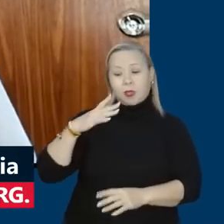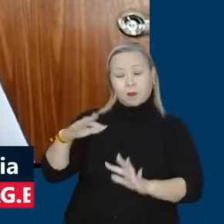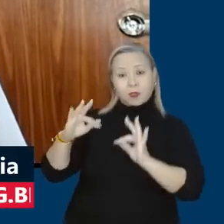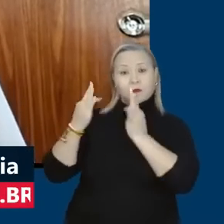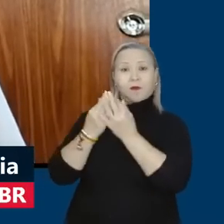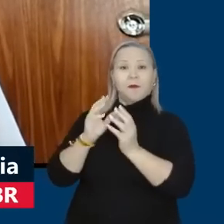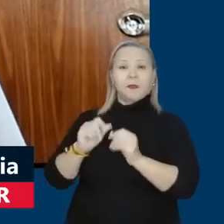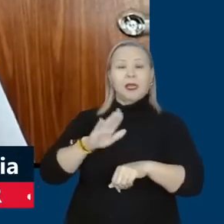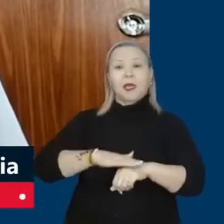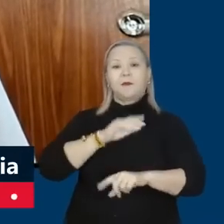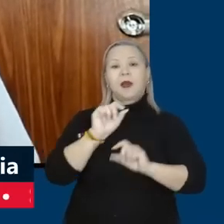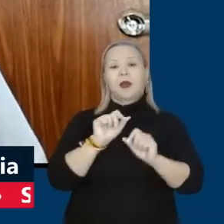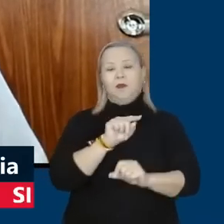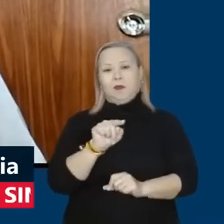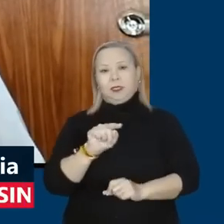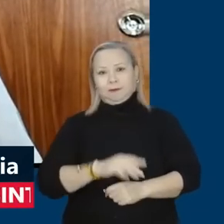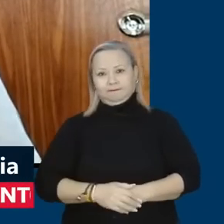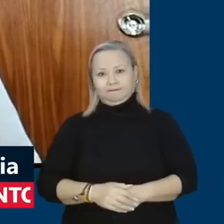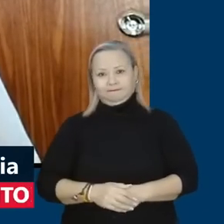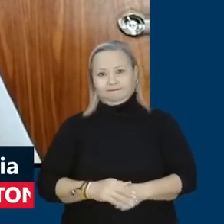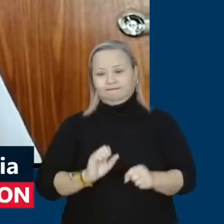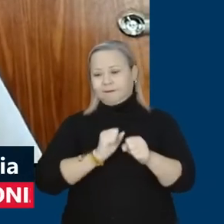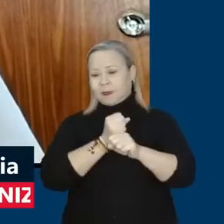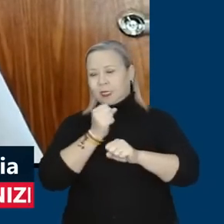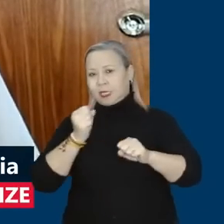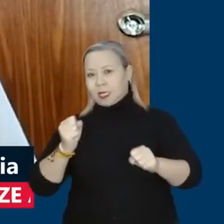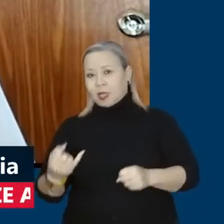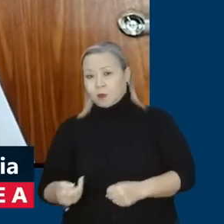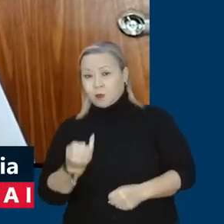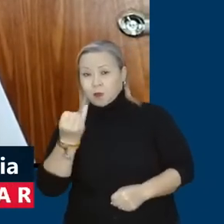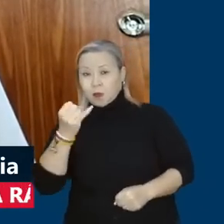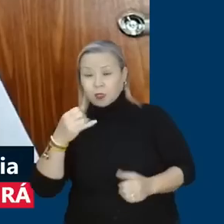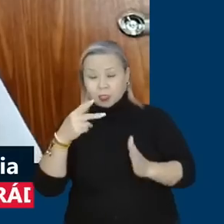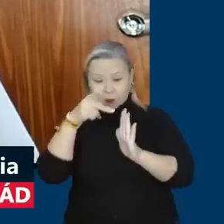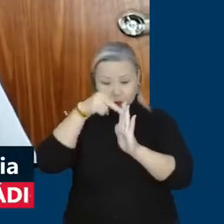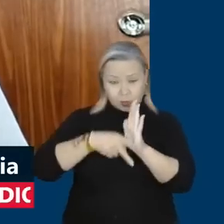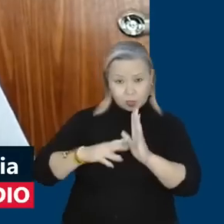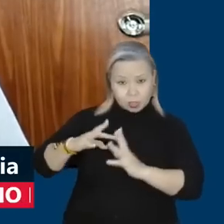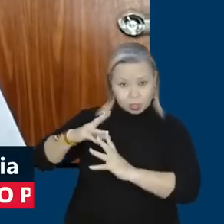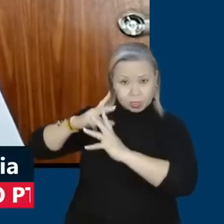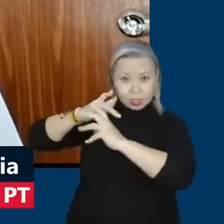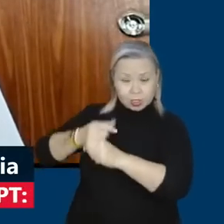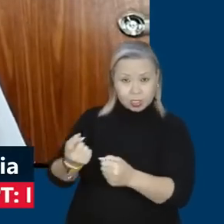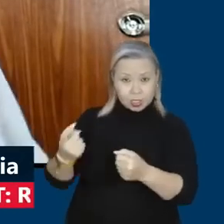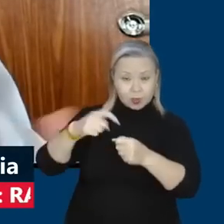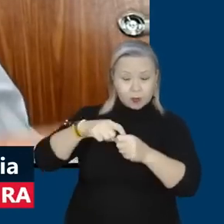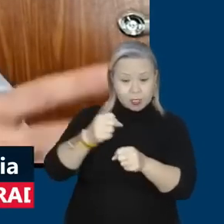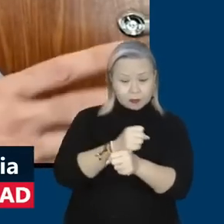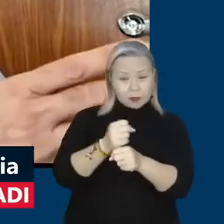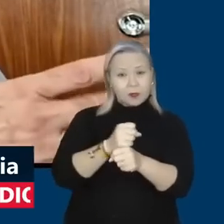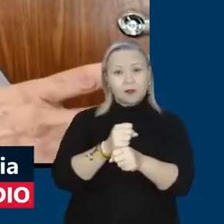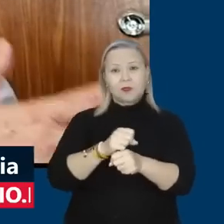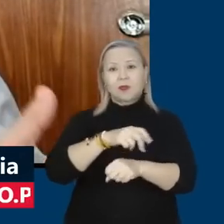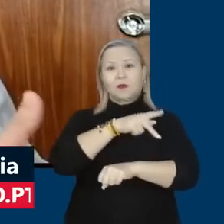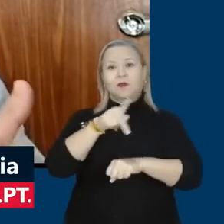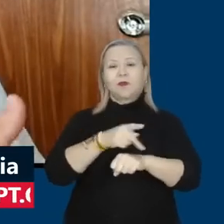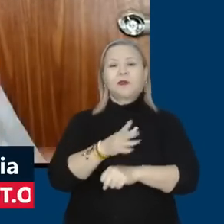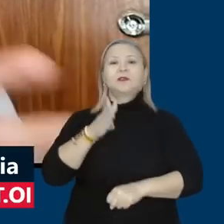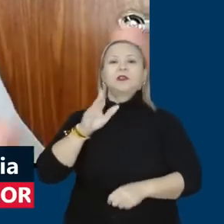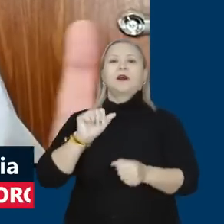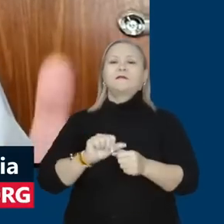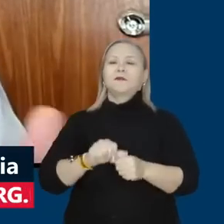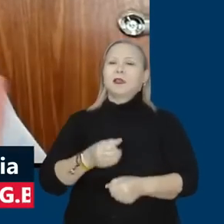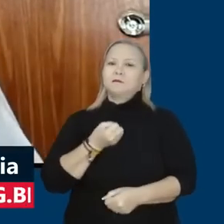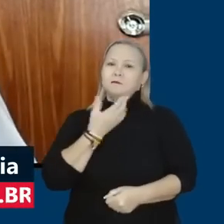é muito mais do que isso. É um grande projeto de retomada da construção de um país que nós já fizemos muito